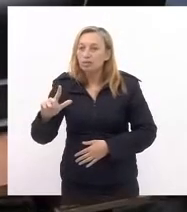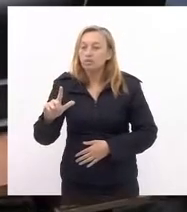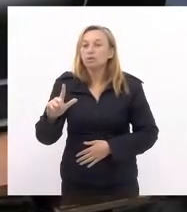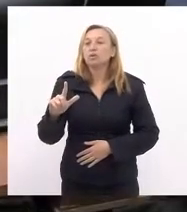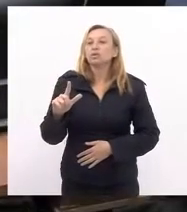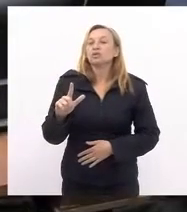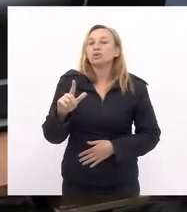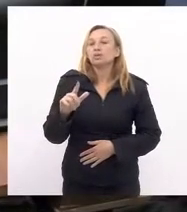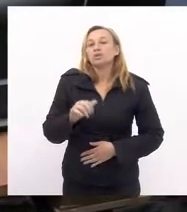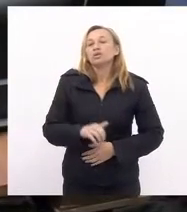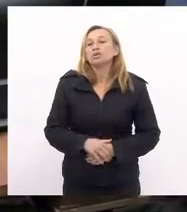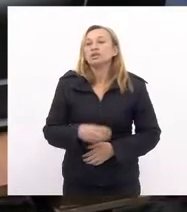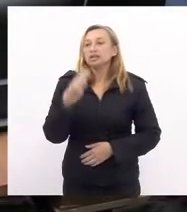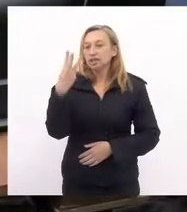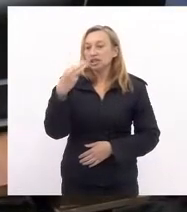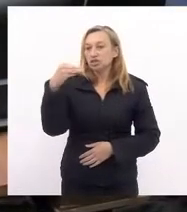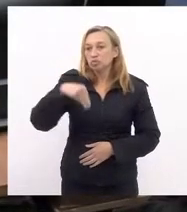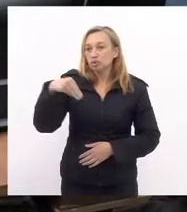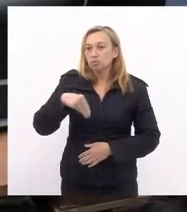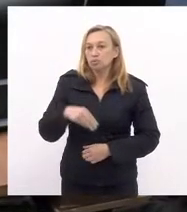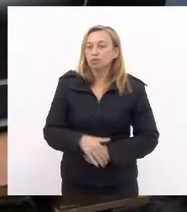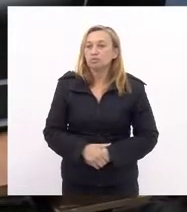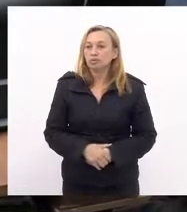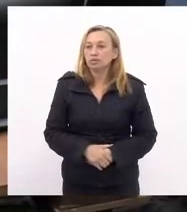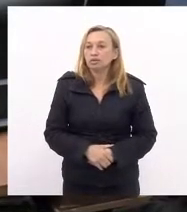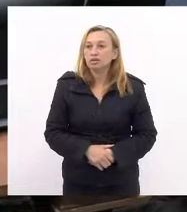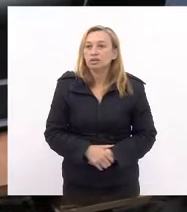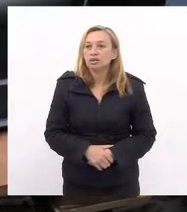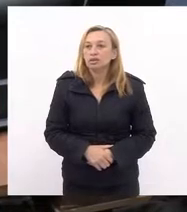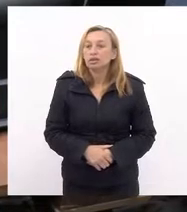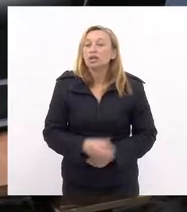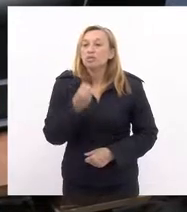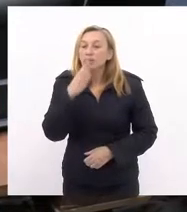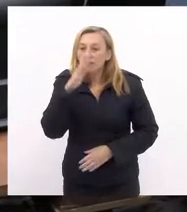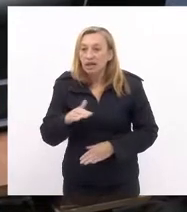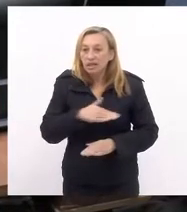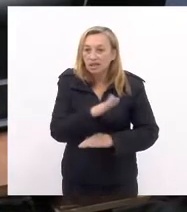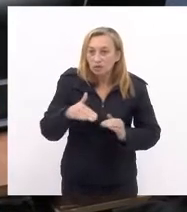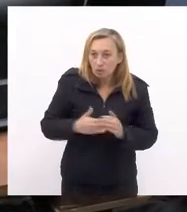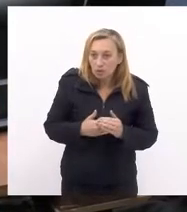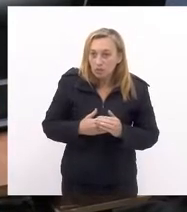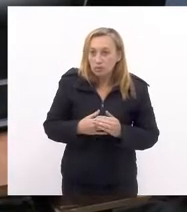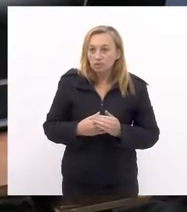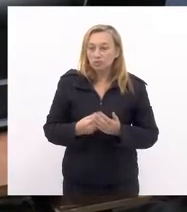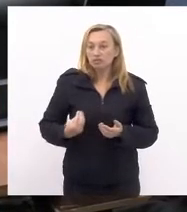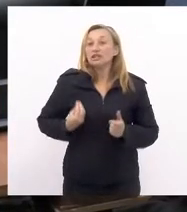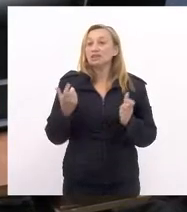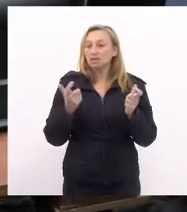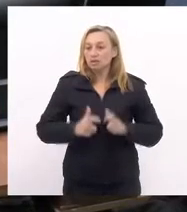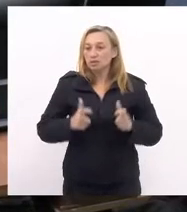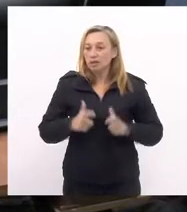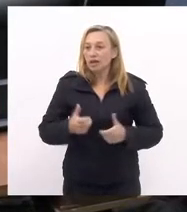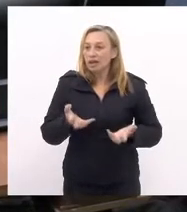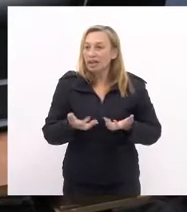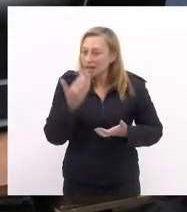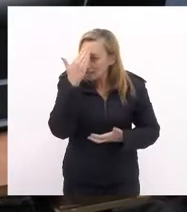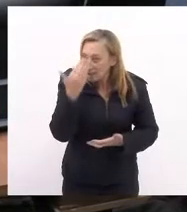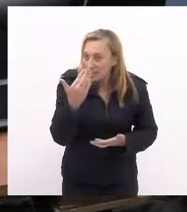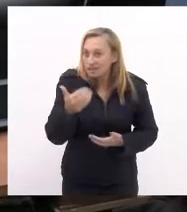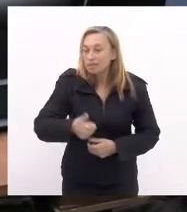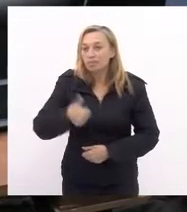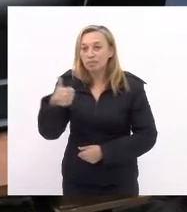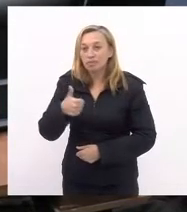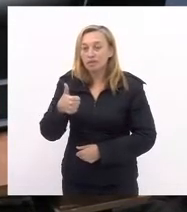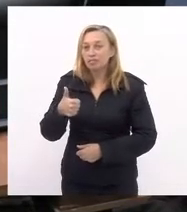O senhor tem 3 minutos. Boa tarde a todos aqui presentes. Quero agradecer primeiro a